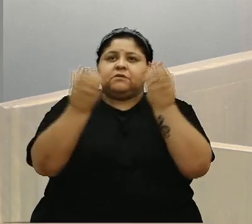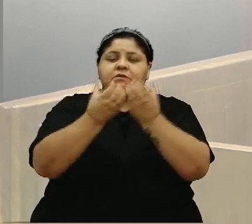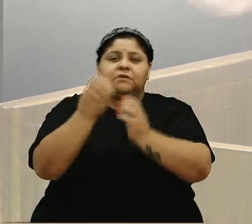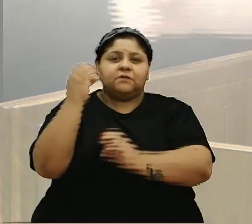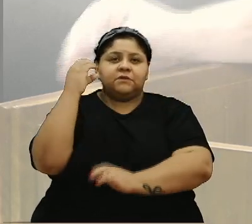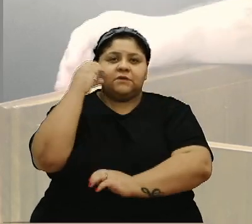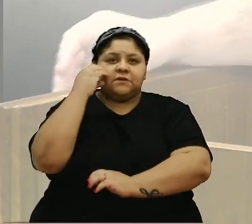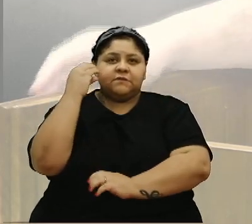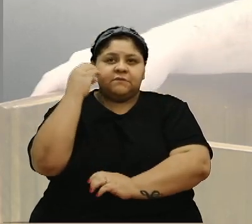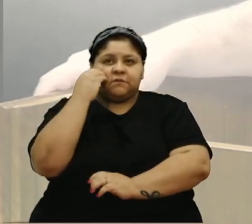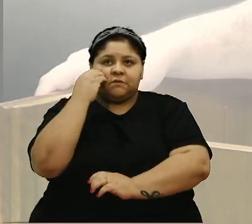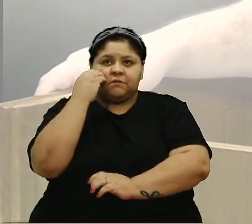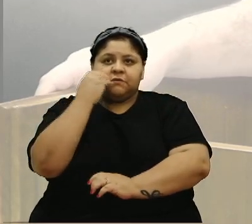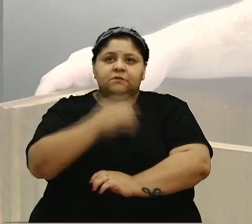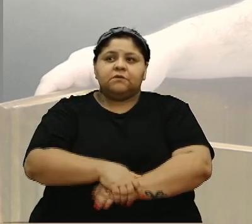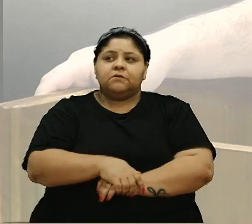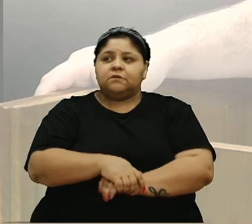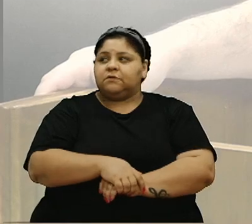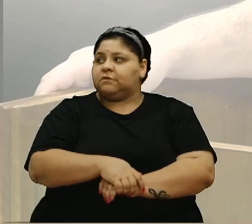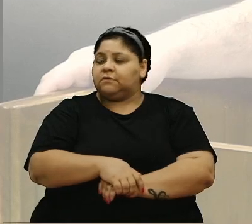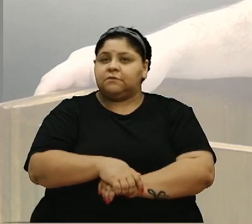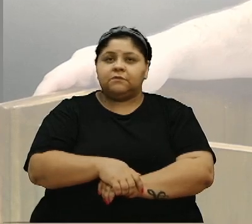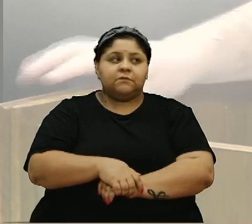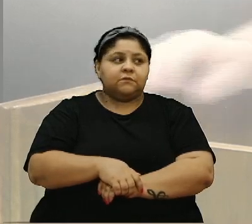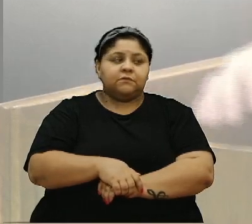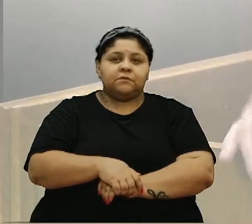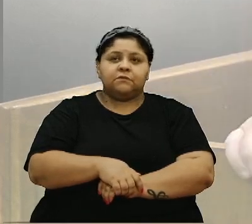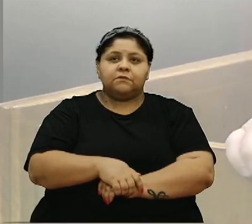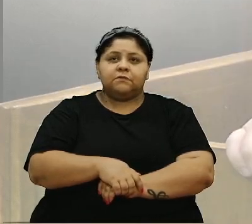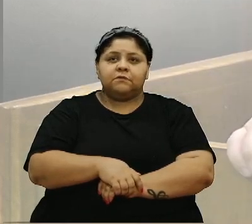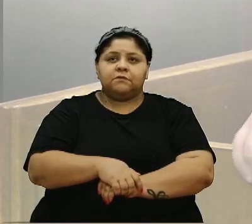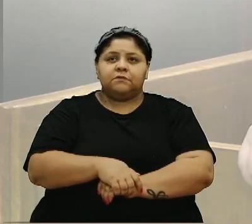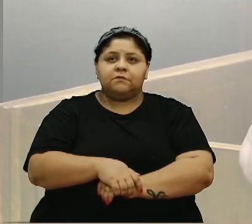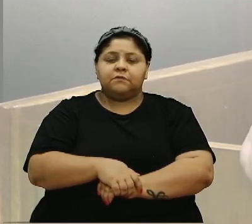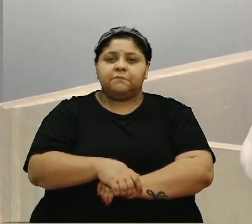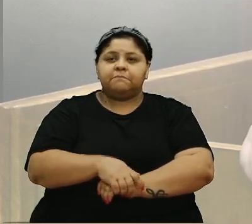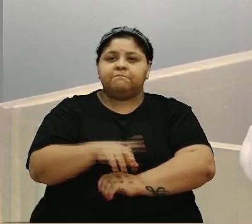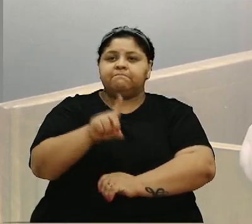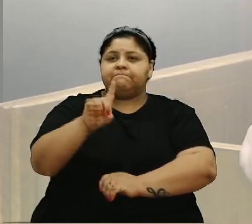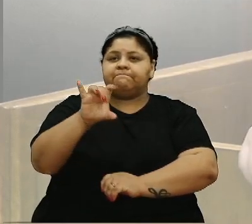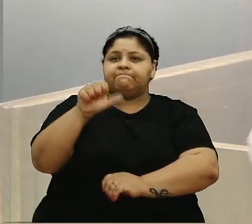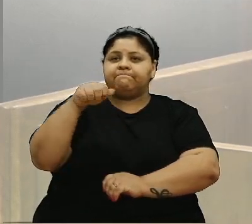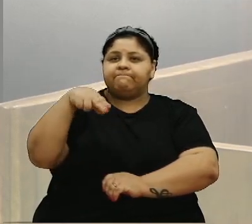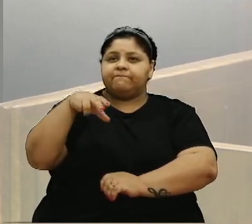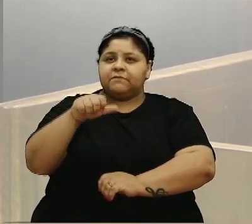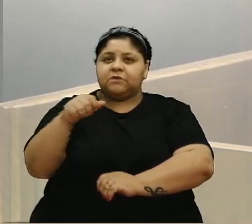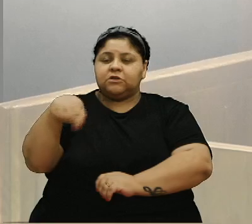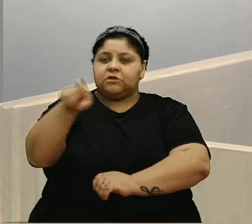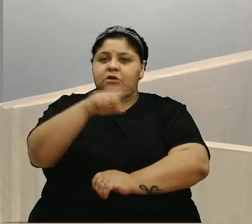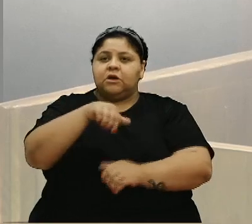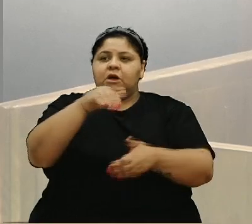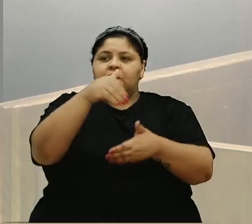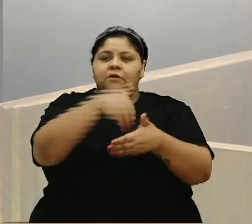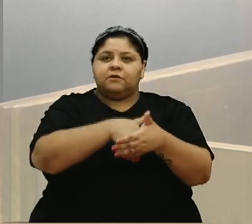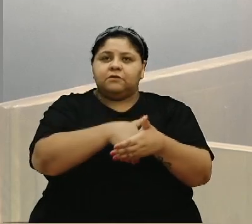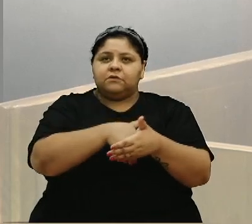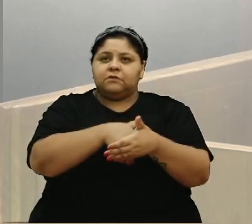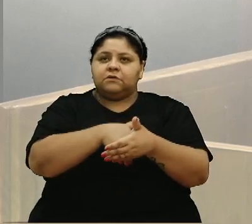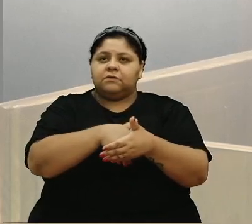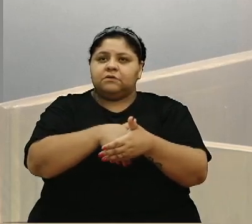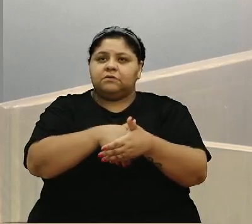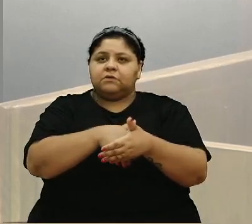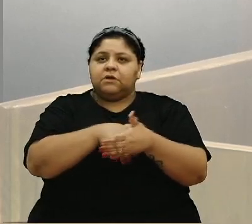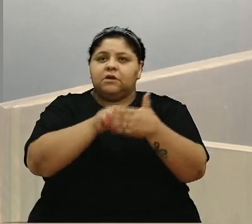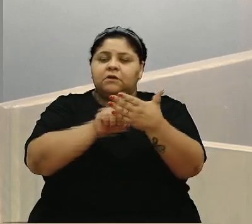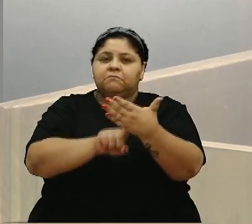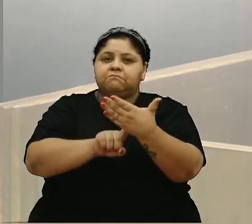Rec. A Diana Gil, uma eleitora sua, vereador Felipe, nossa eleitora, ela me trouxe uma